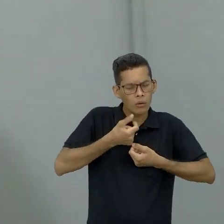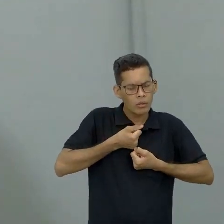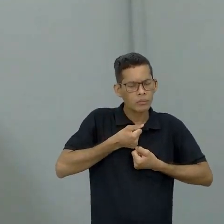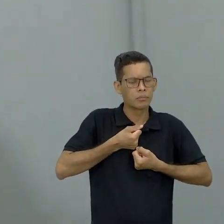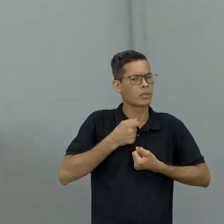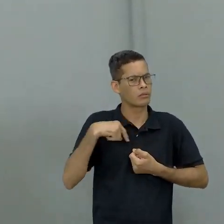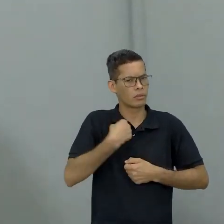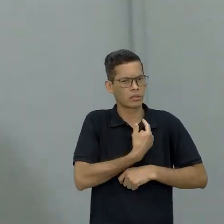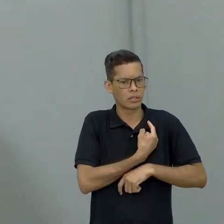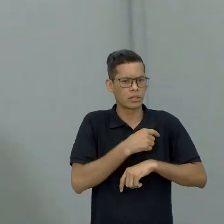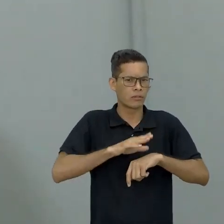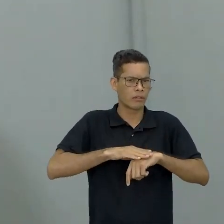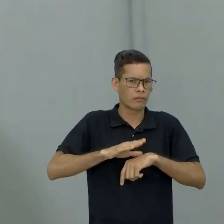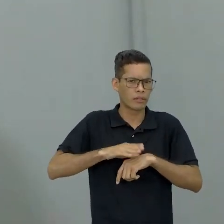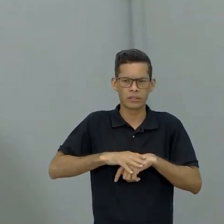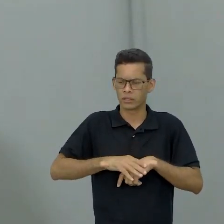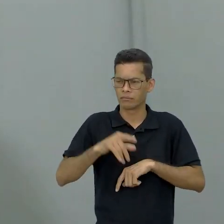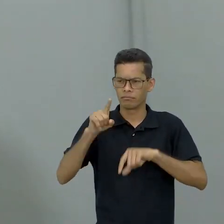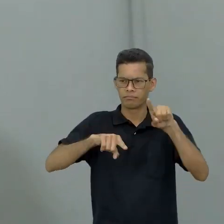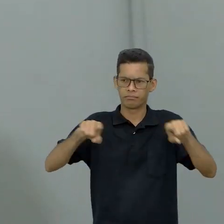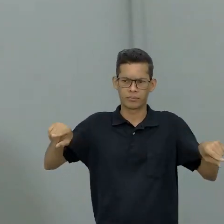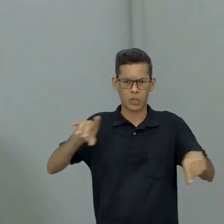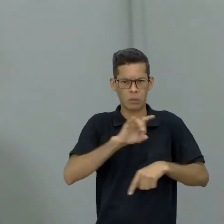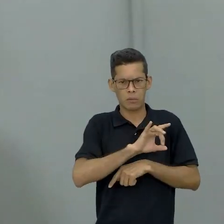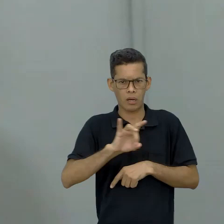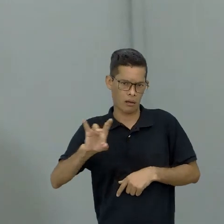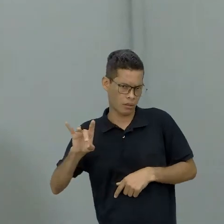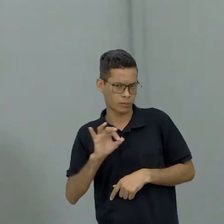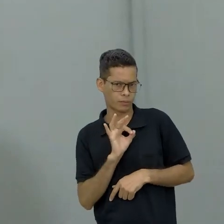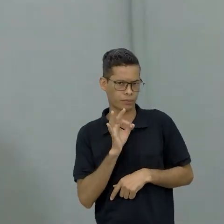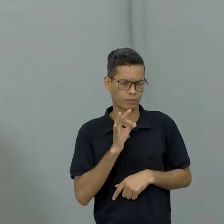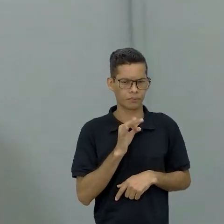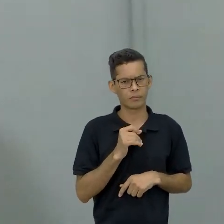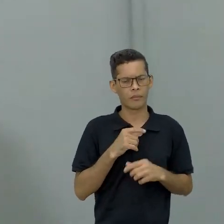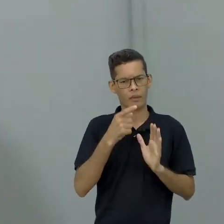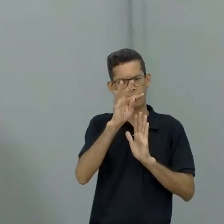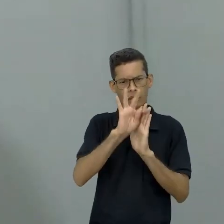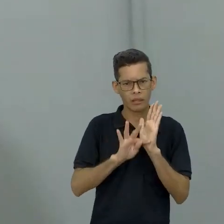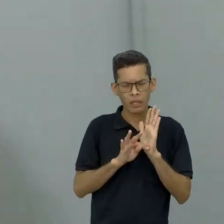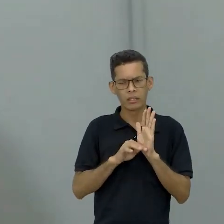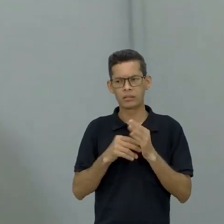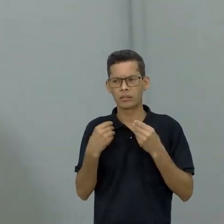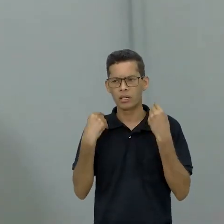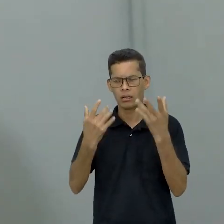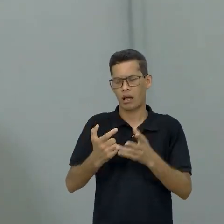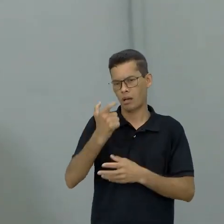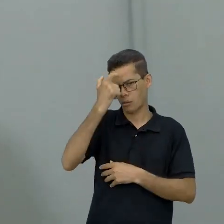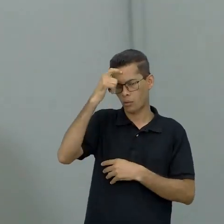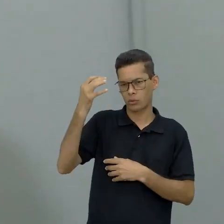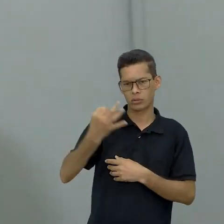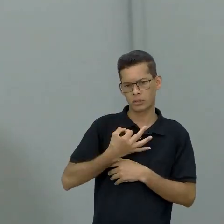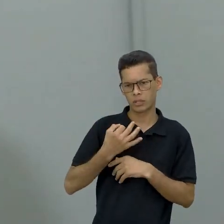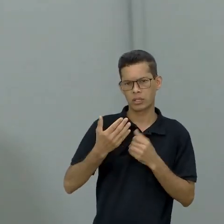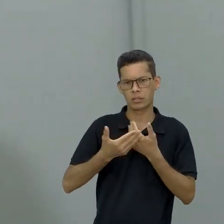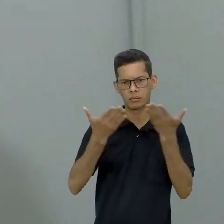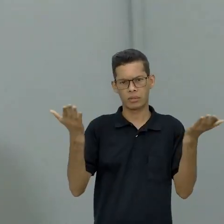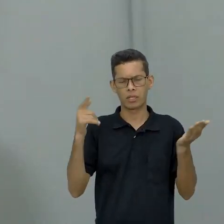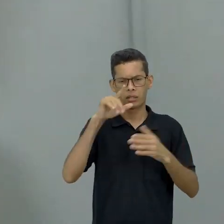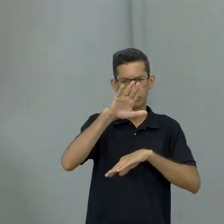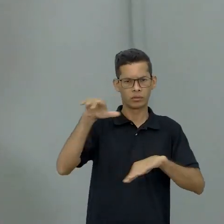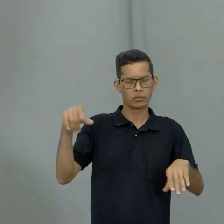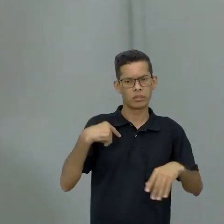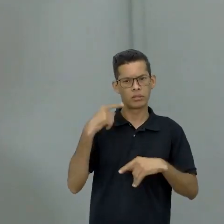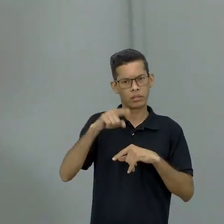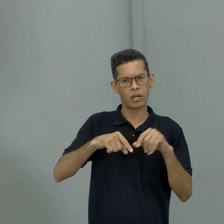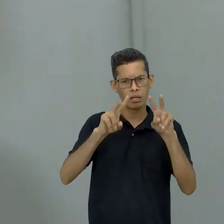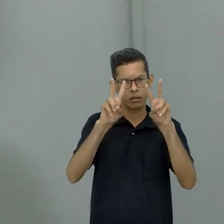vamos fazer por meio de vídeos, podemos fazer textos, levar, né, conscientizando os estudantes sobre vários assuntos que são pertinentes